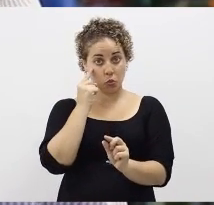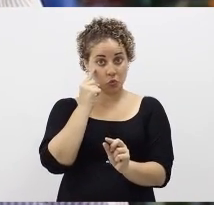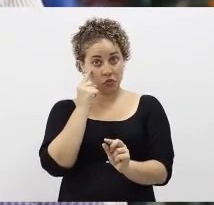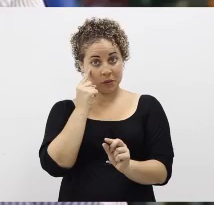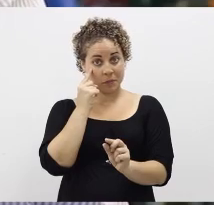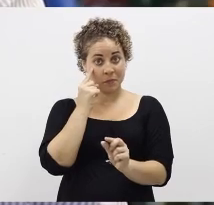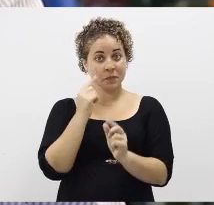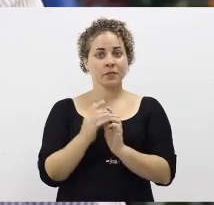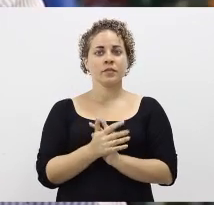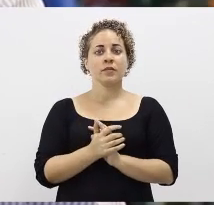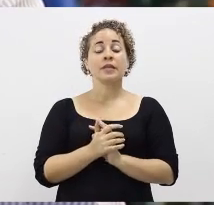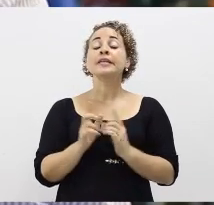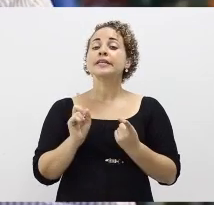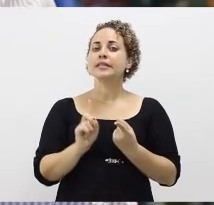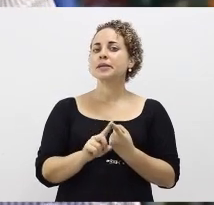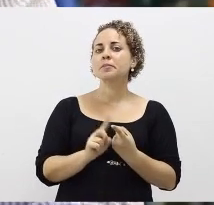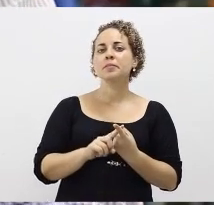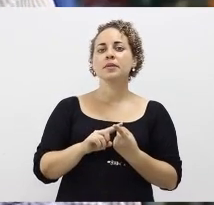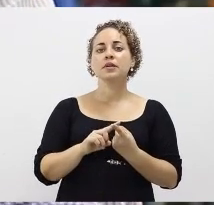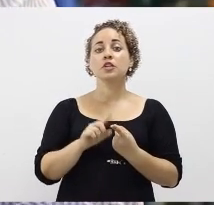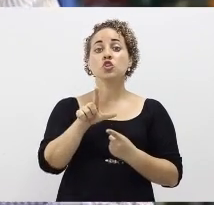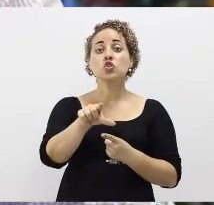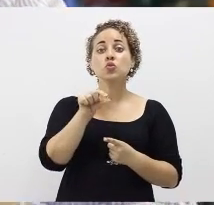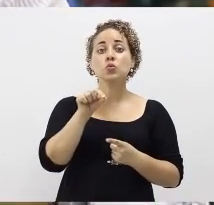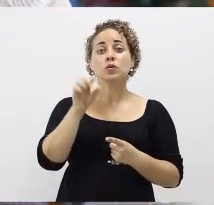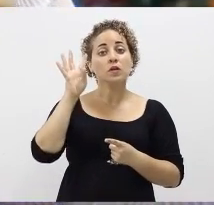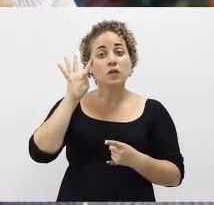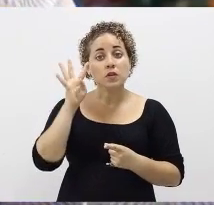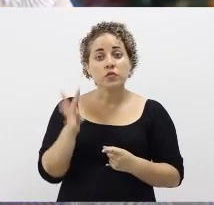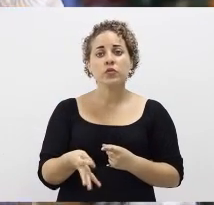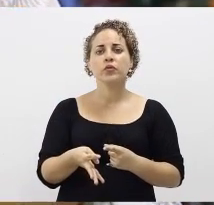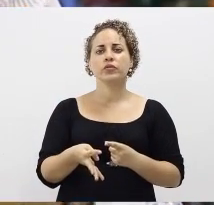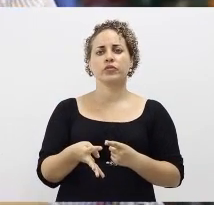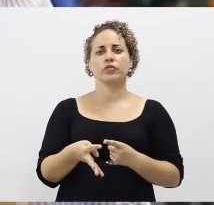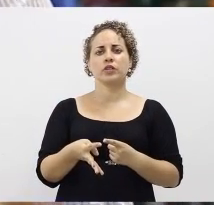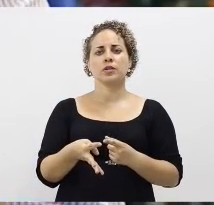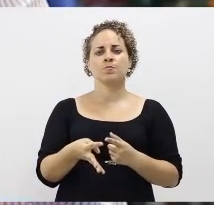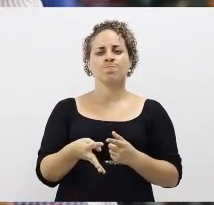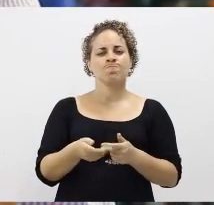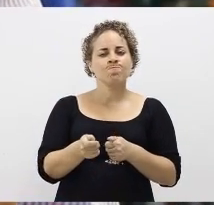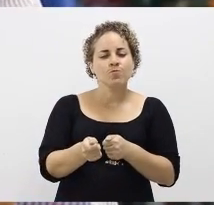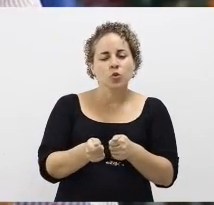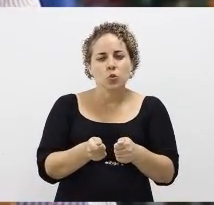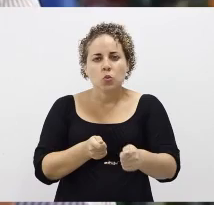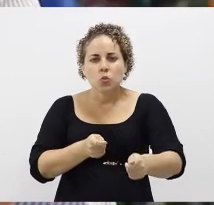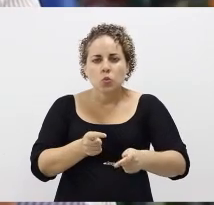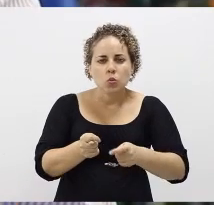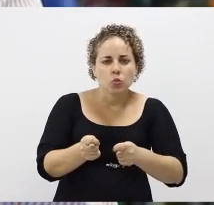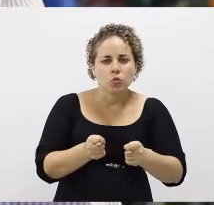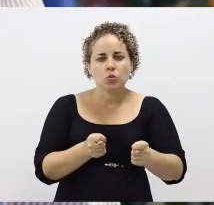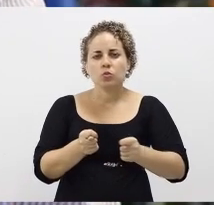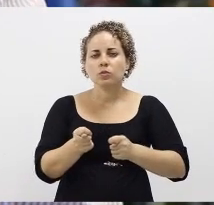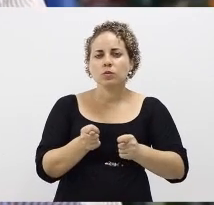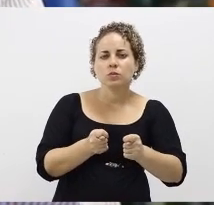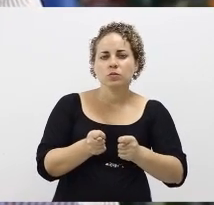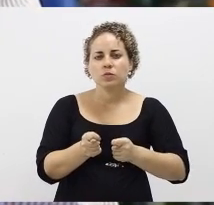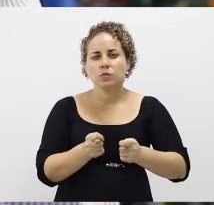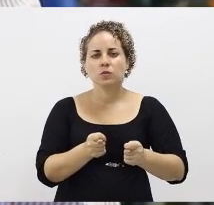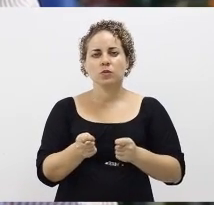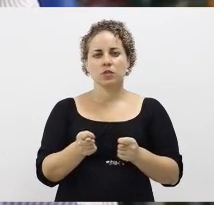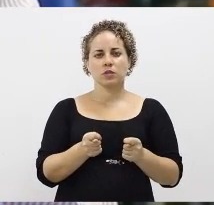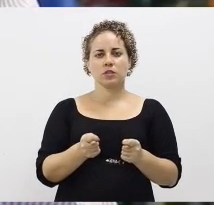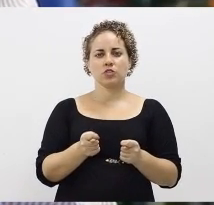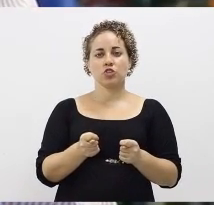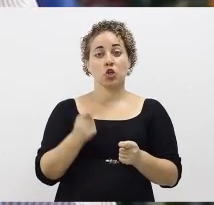incerteza e conseguir tomar a decisão com um risco calculado, ou seja,